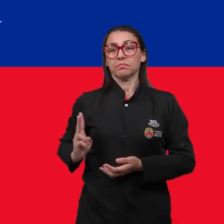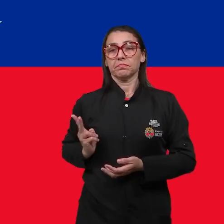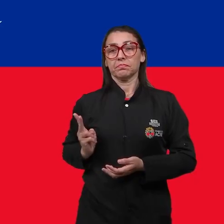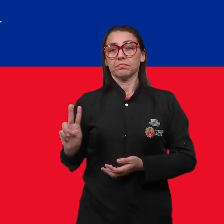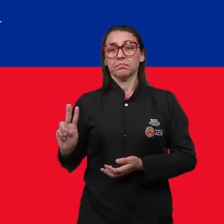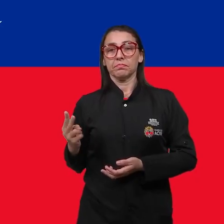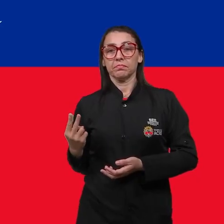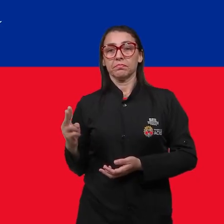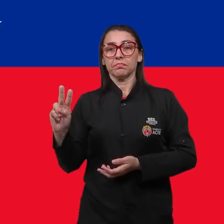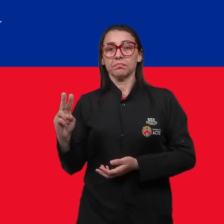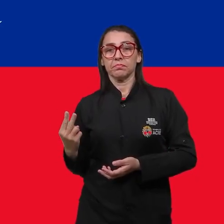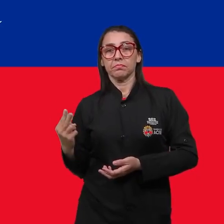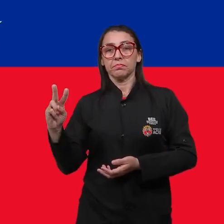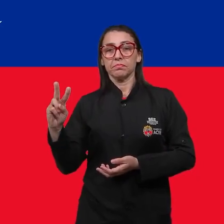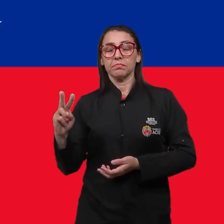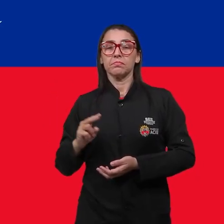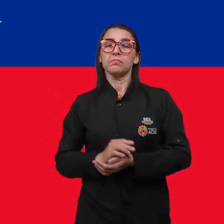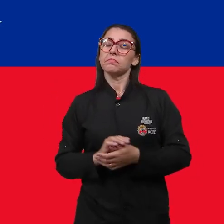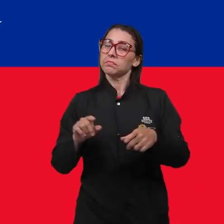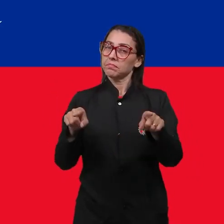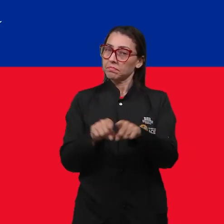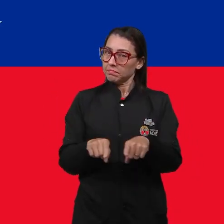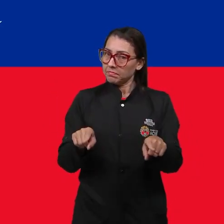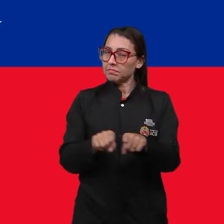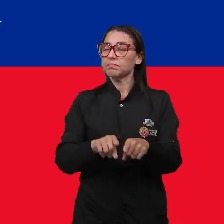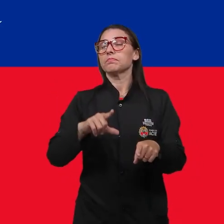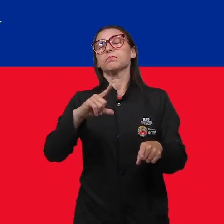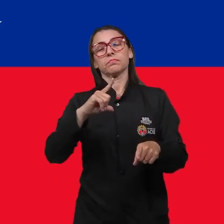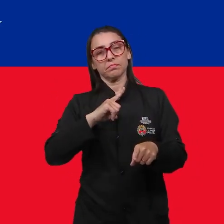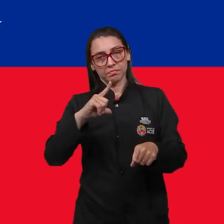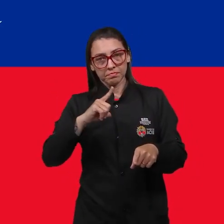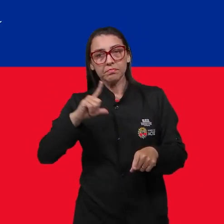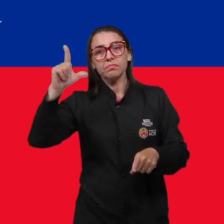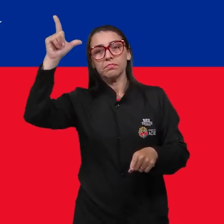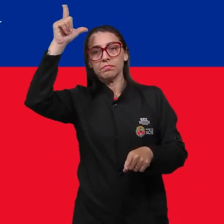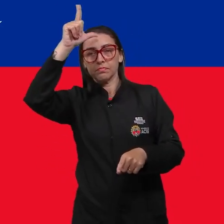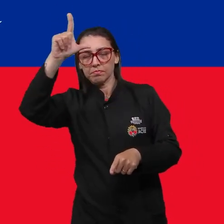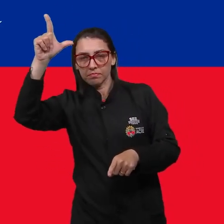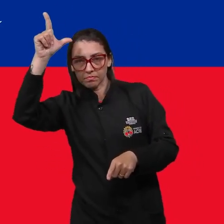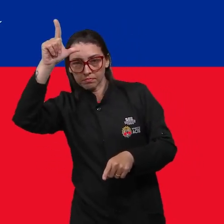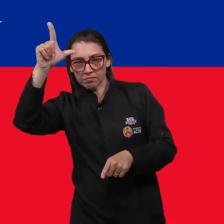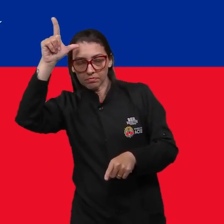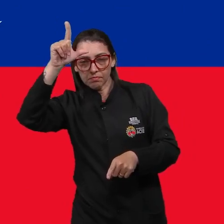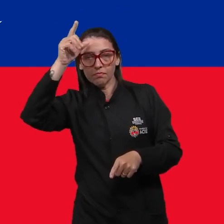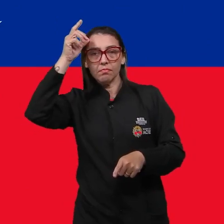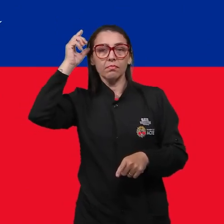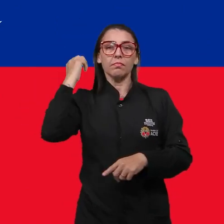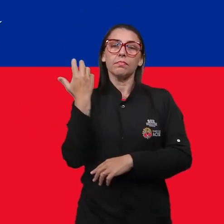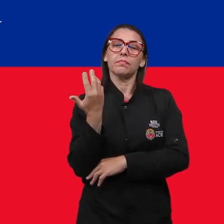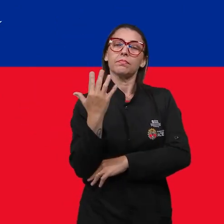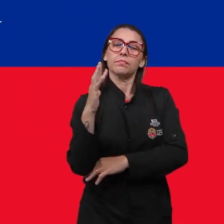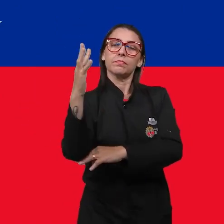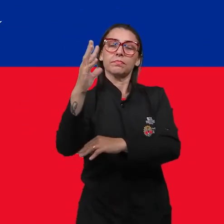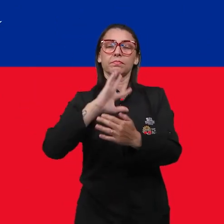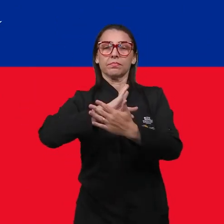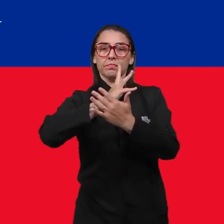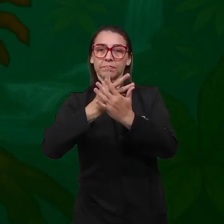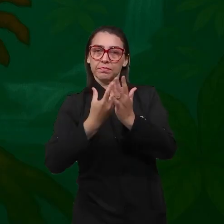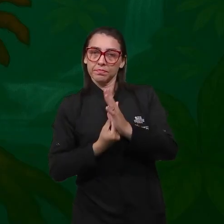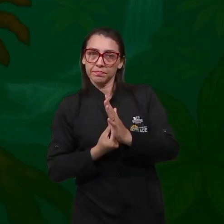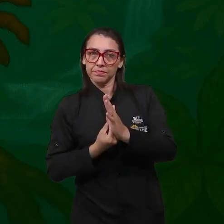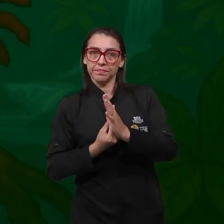Venezuela, né? Venezuela que também tem a sua parte e a sua cobertura aí da floresta amazônica.